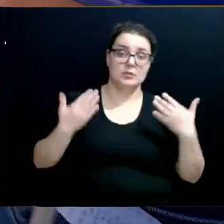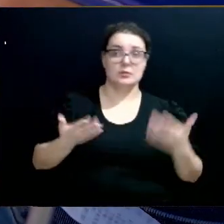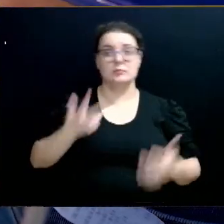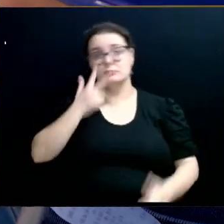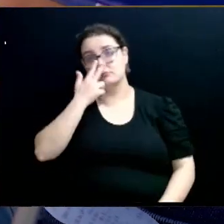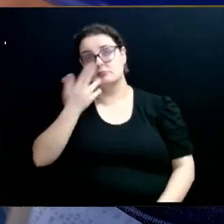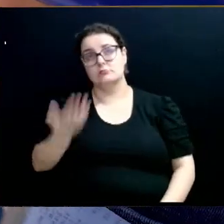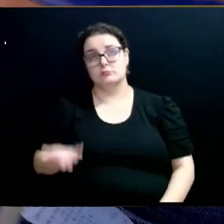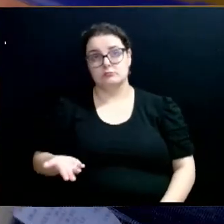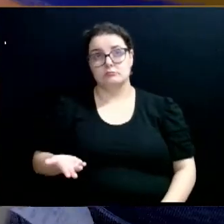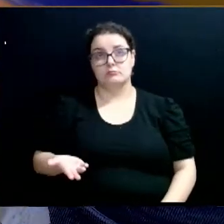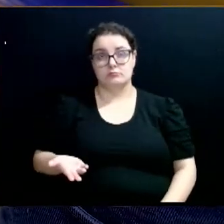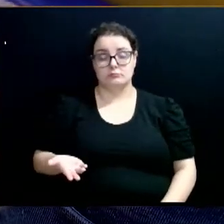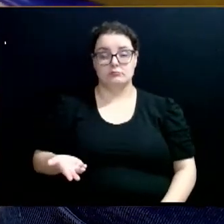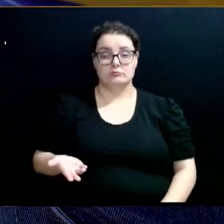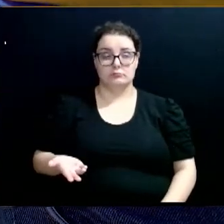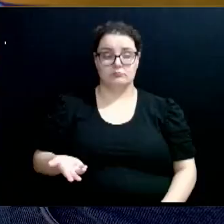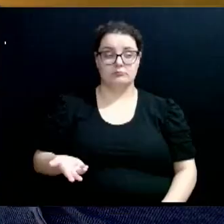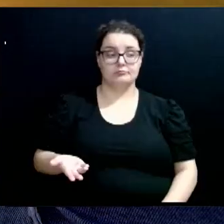né? Isso nos parece,